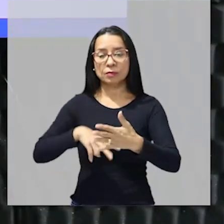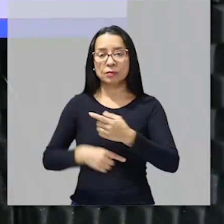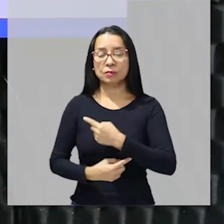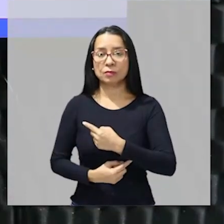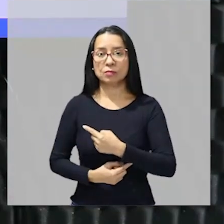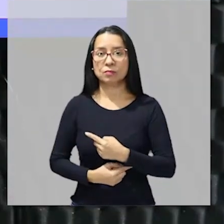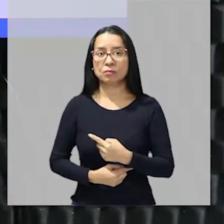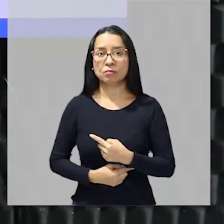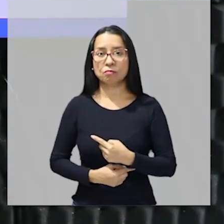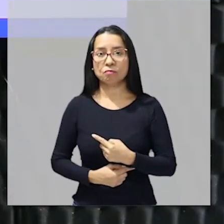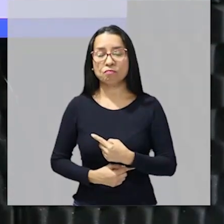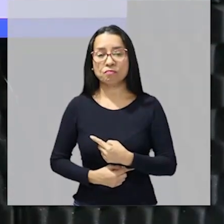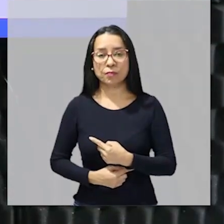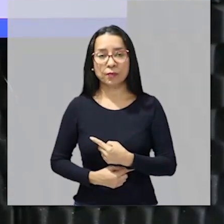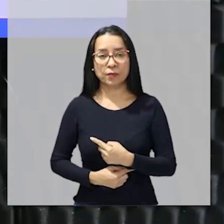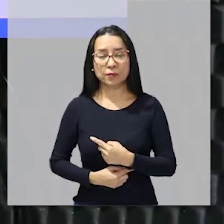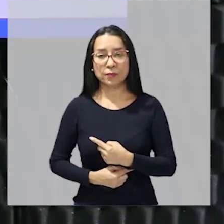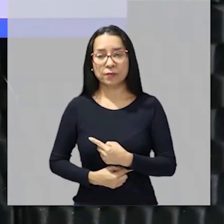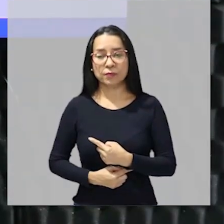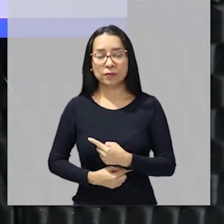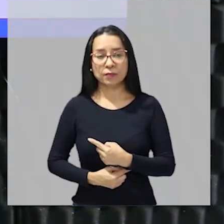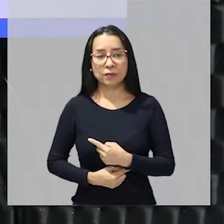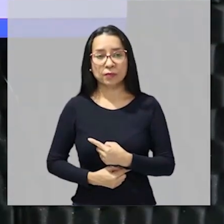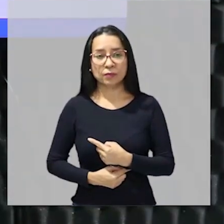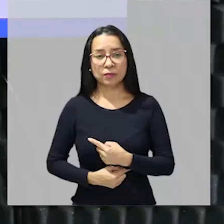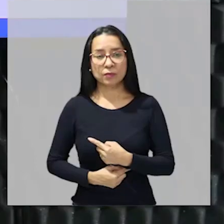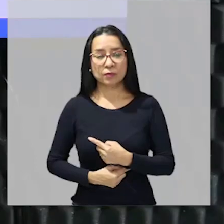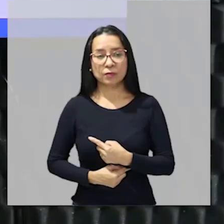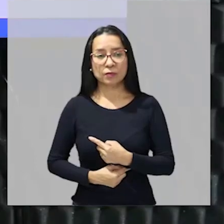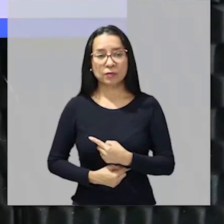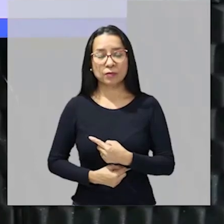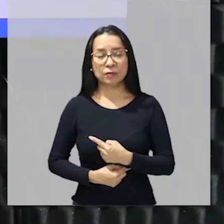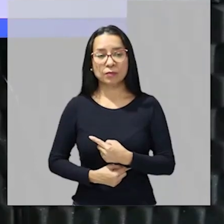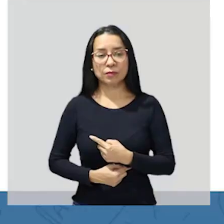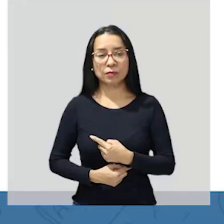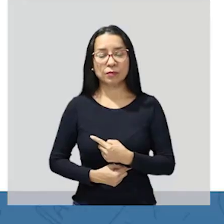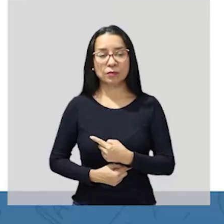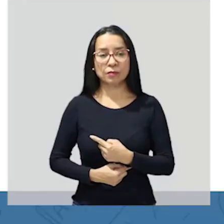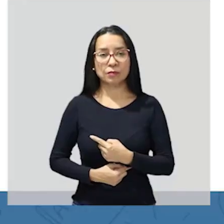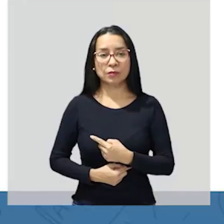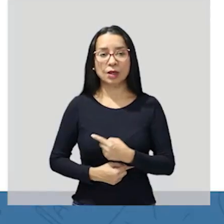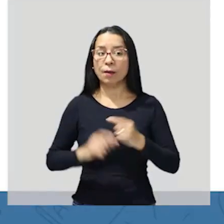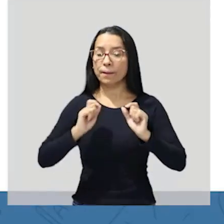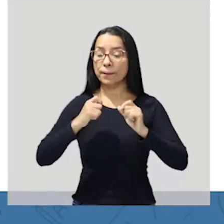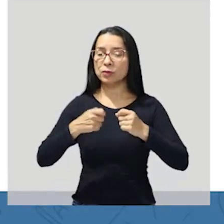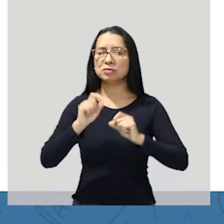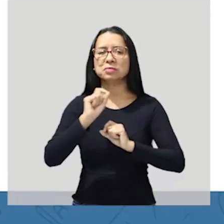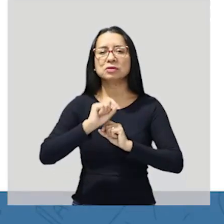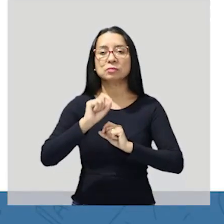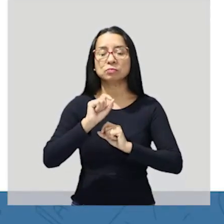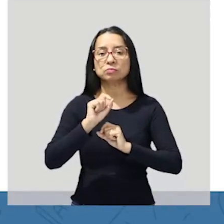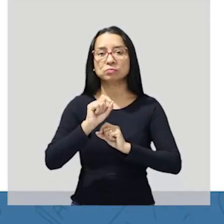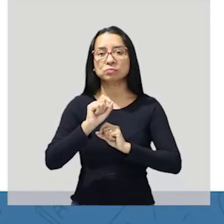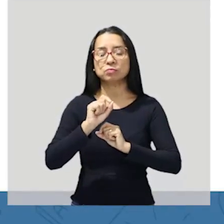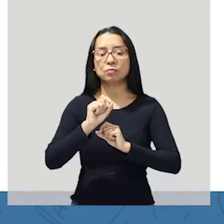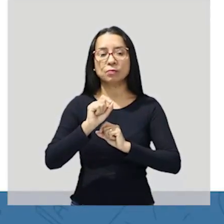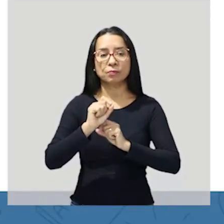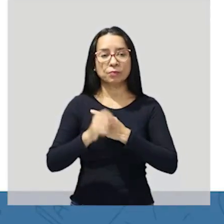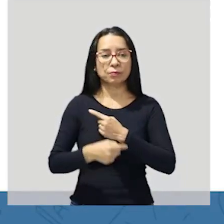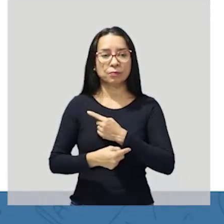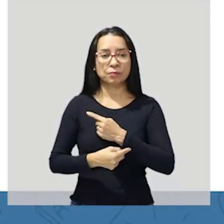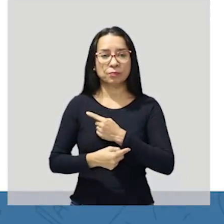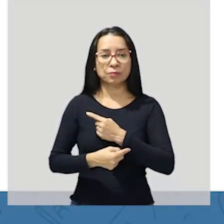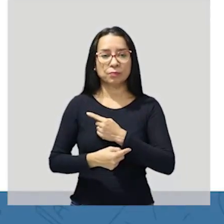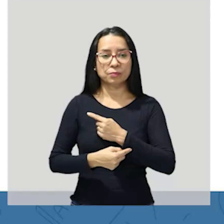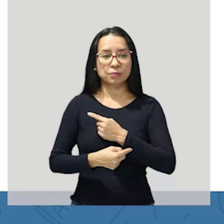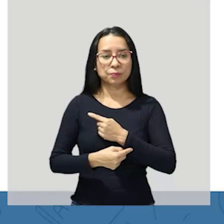nova concepção nas relações internacionais, ao possibilitar o quê? Ao possibilitar o quê? a defesa do direito